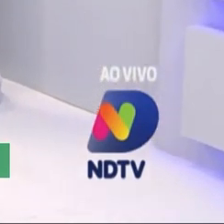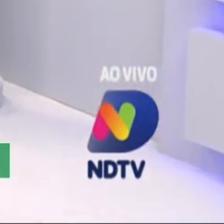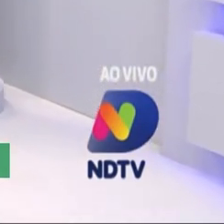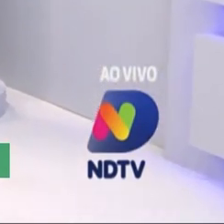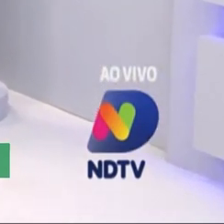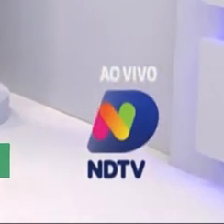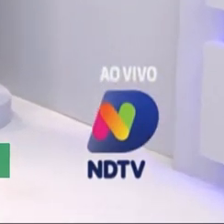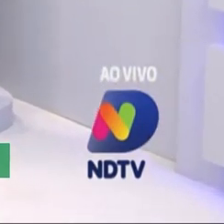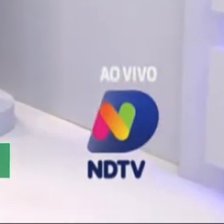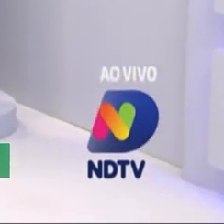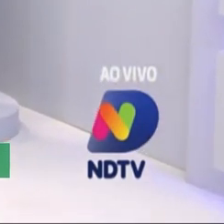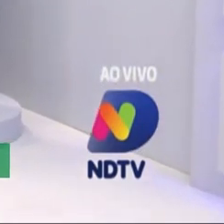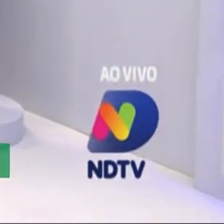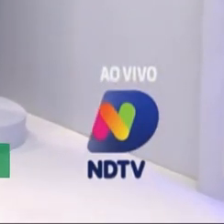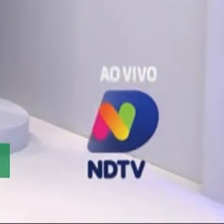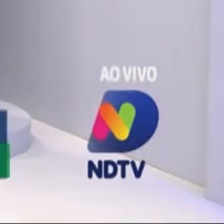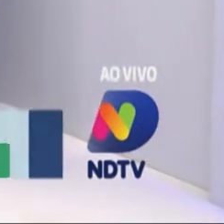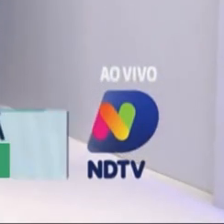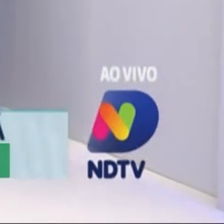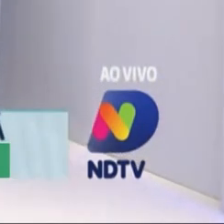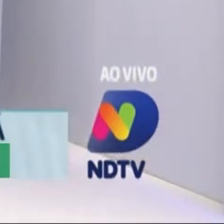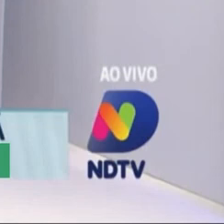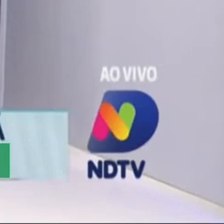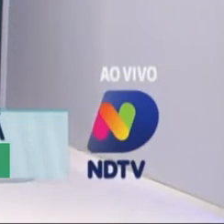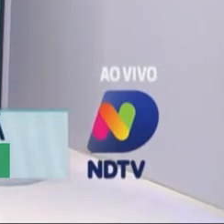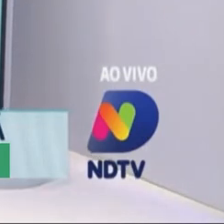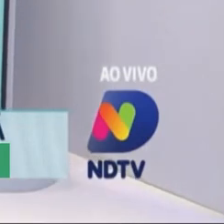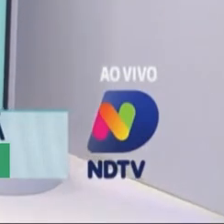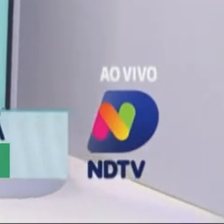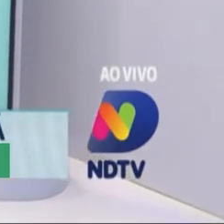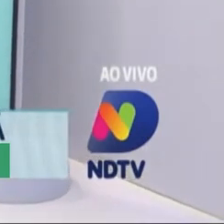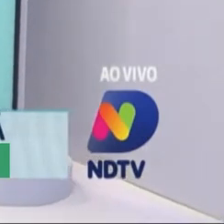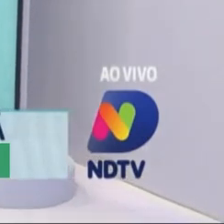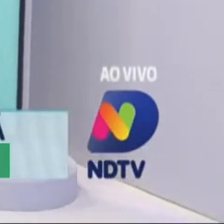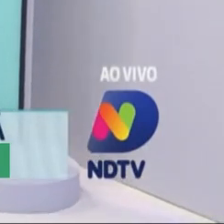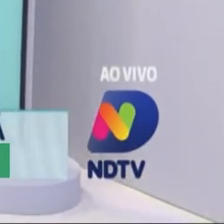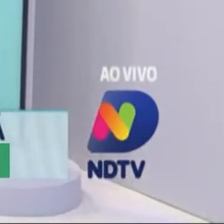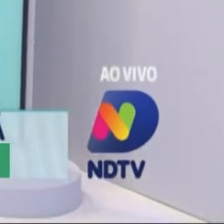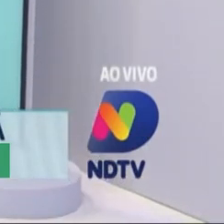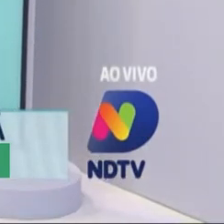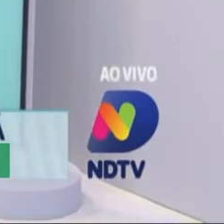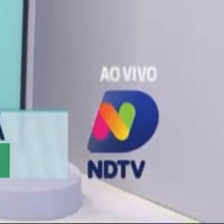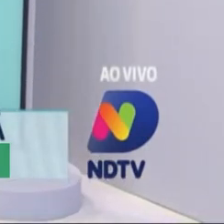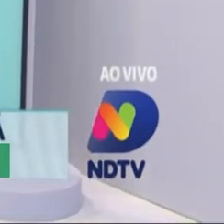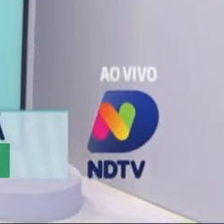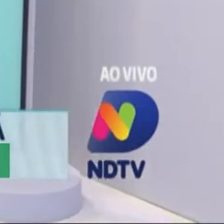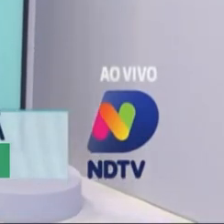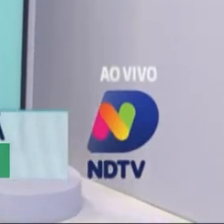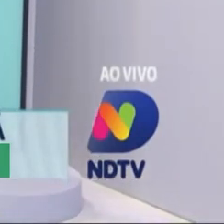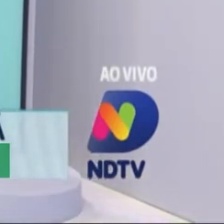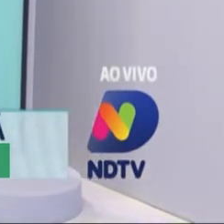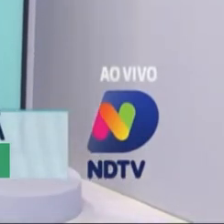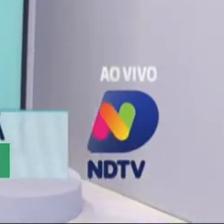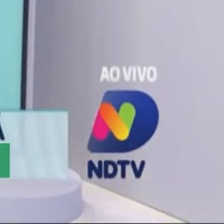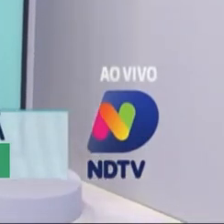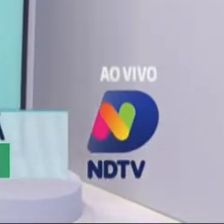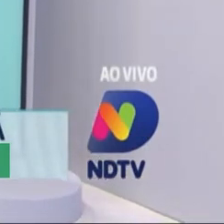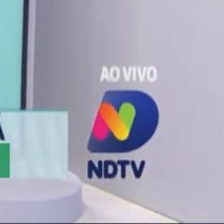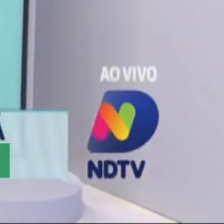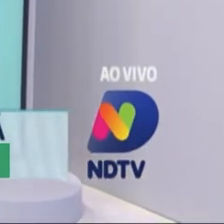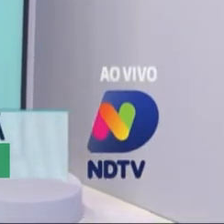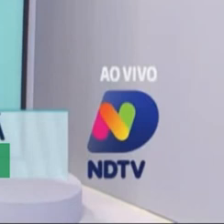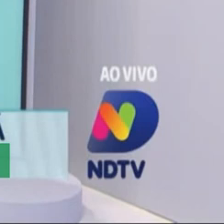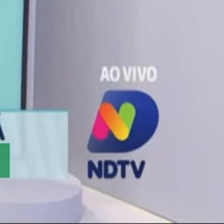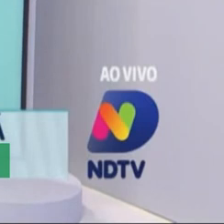Vale ordem de serviço para dragagem de rios nessa região ali de Rio do Sul, uma obra muito esperada aí pela comunidade